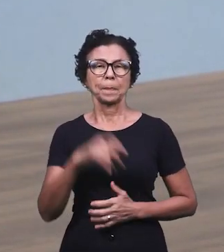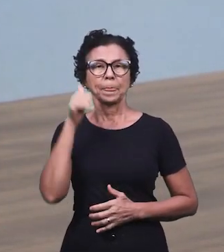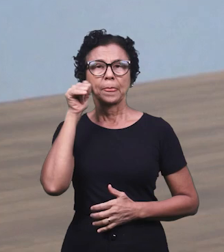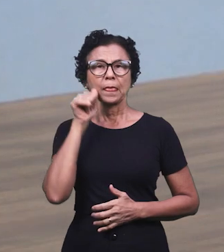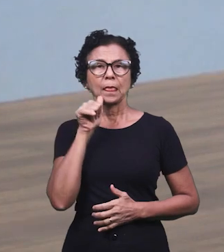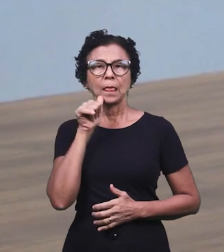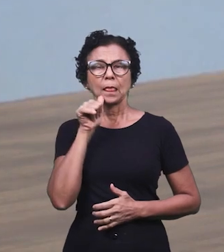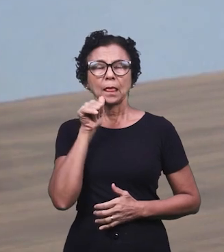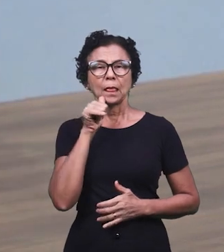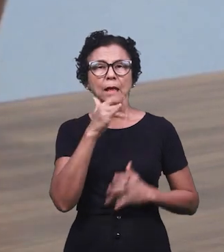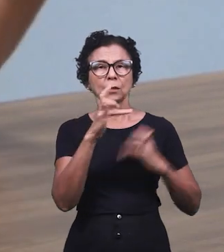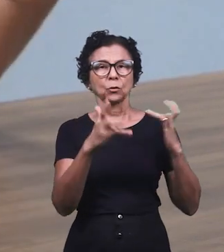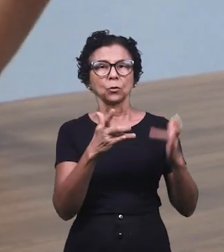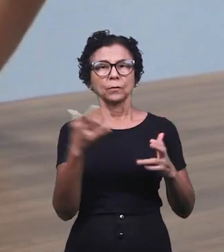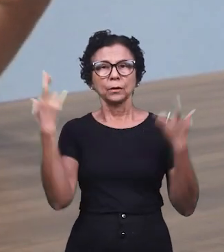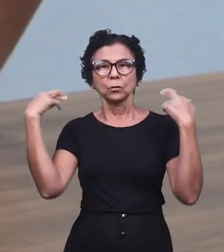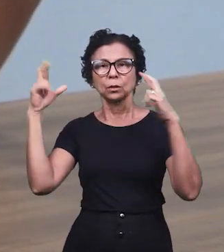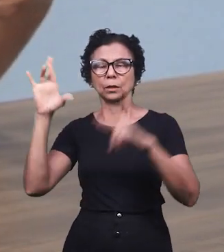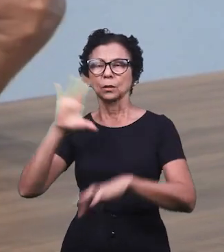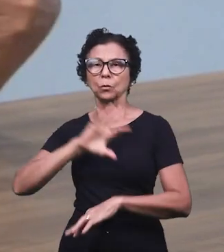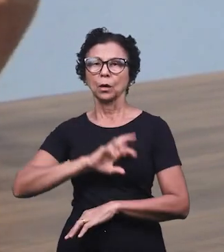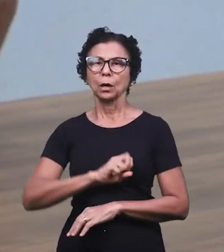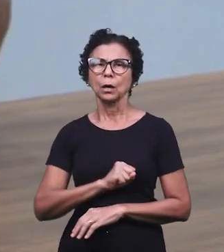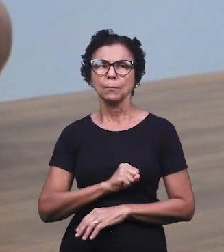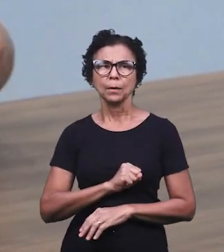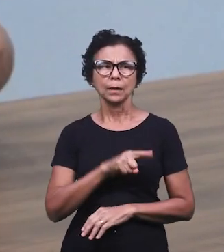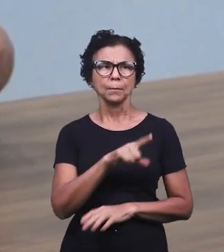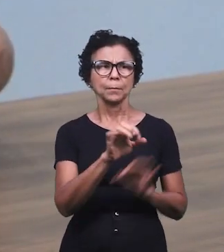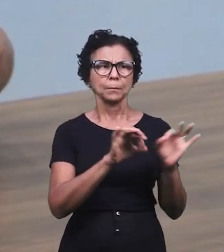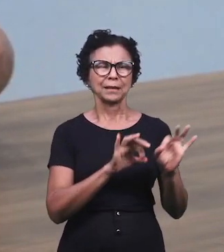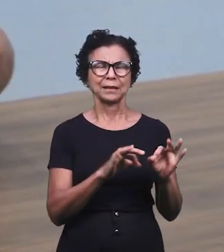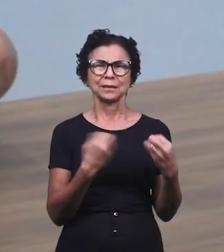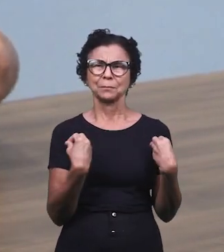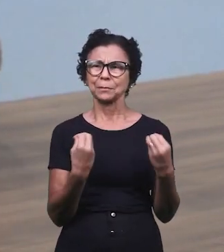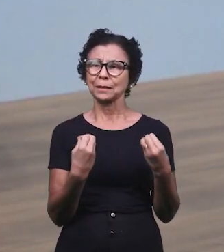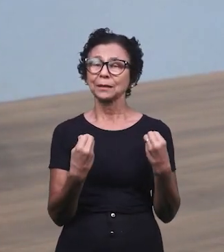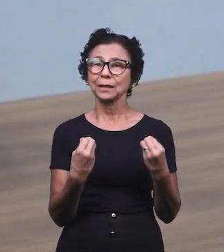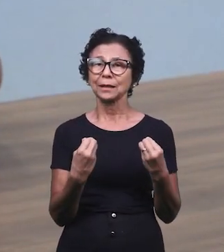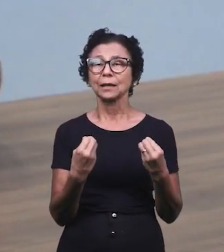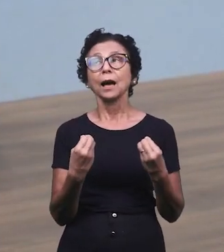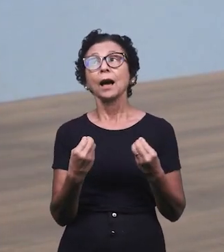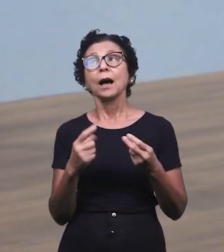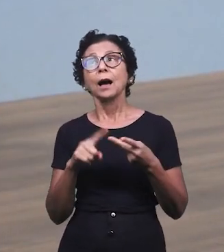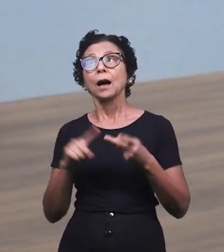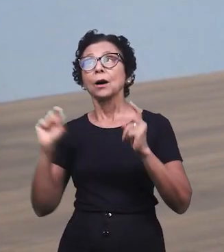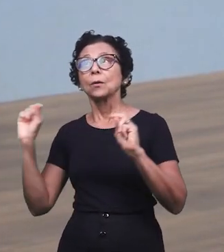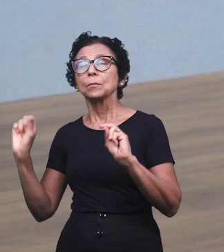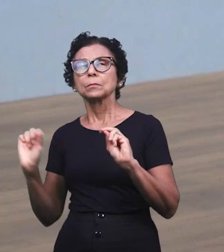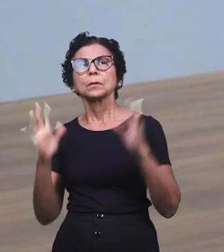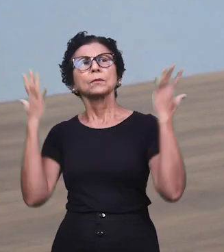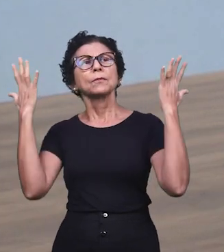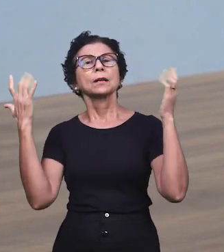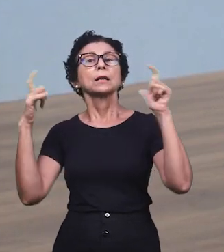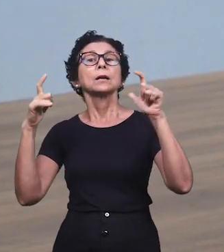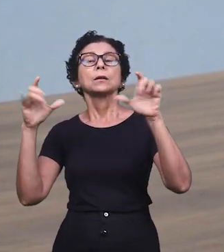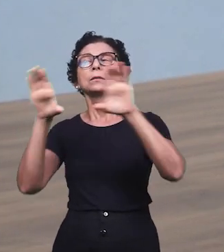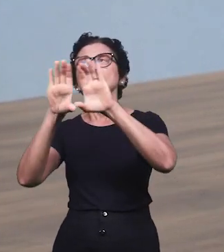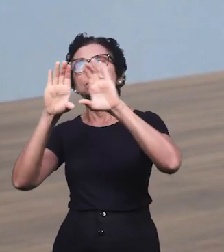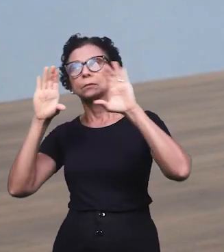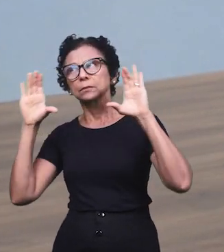do Cordeiro está sendo preparada para quê? Para uma festa. Aonde? No